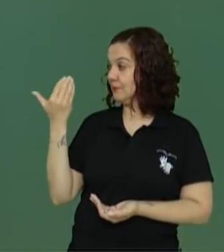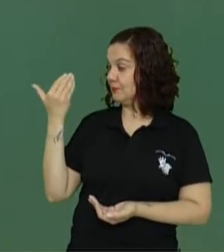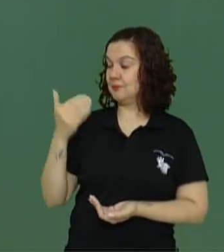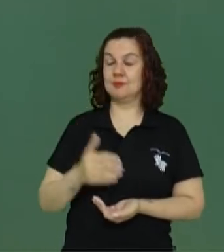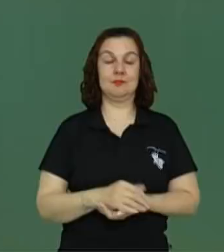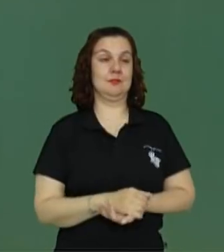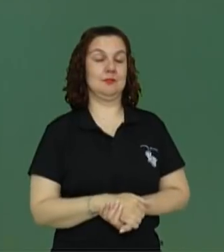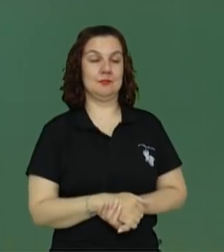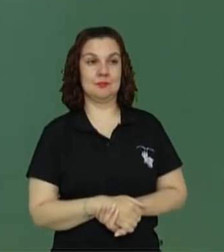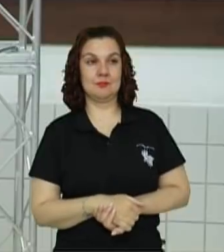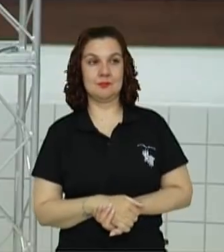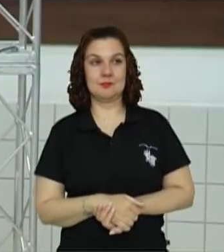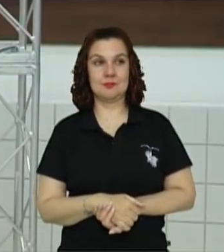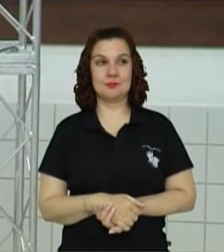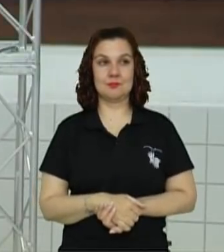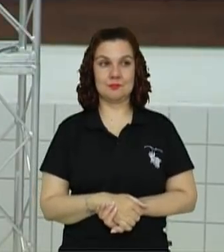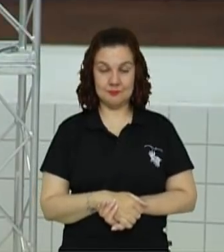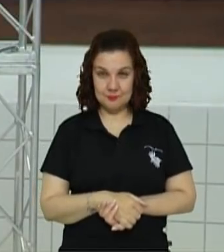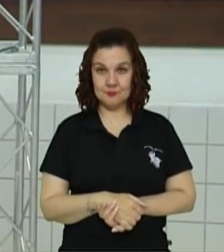200.